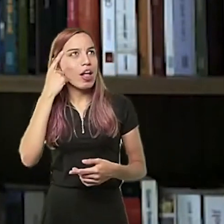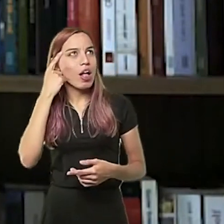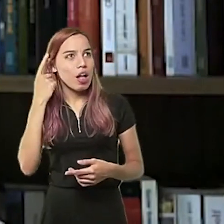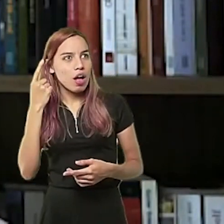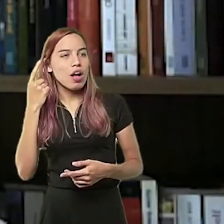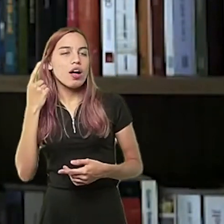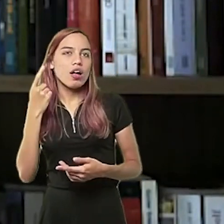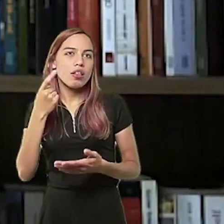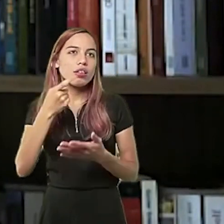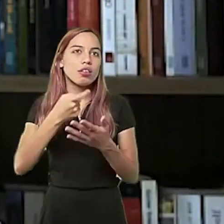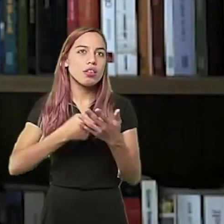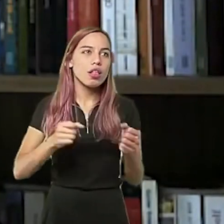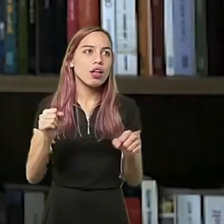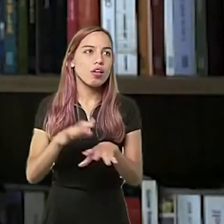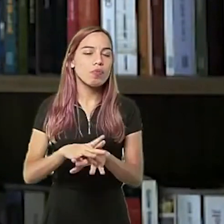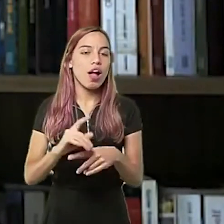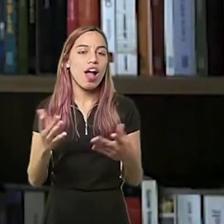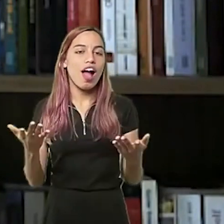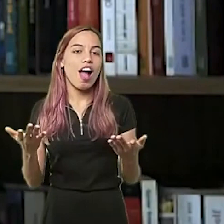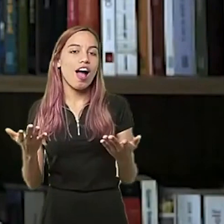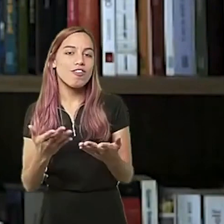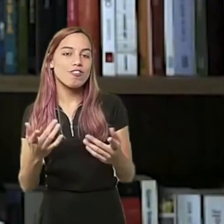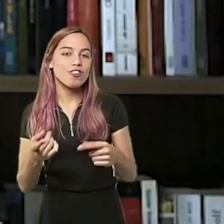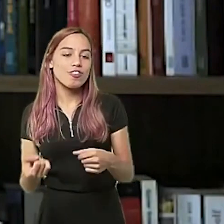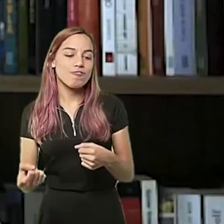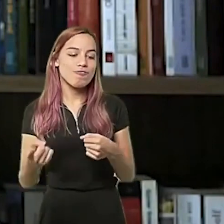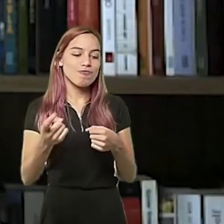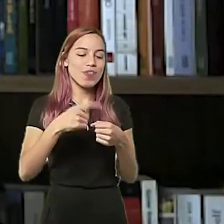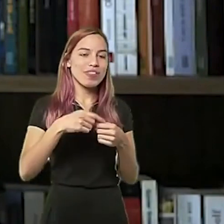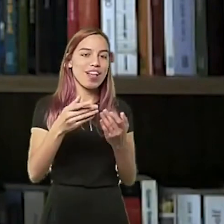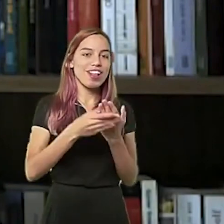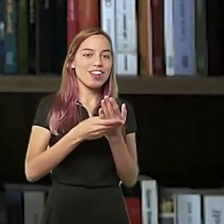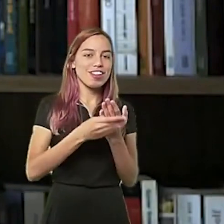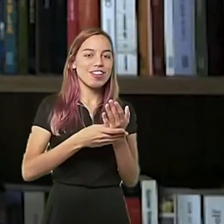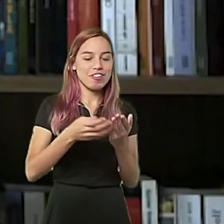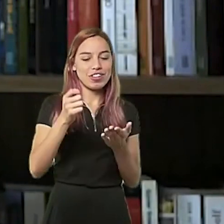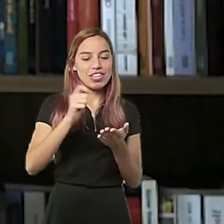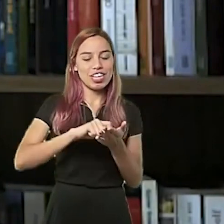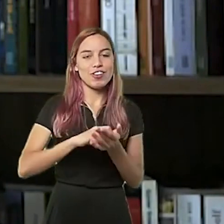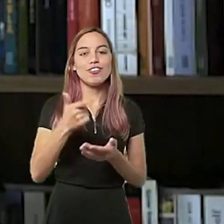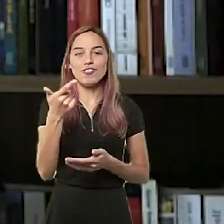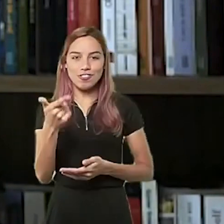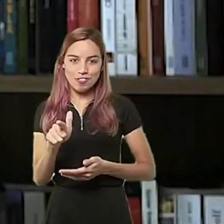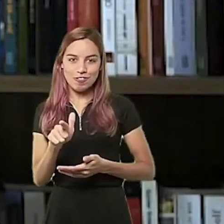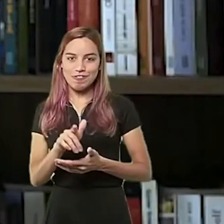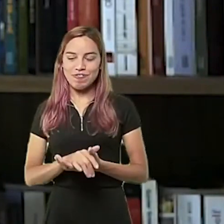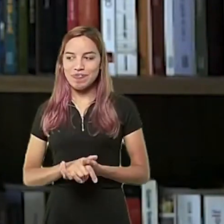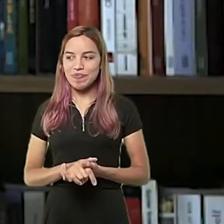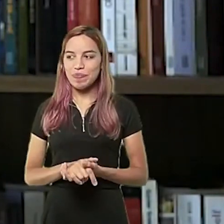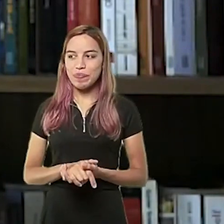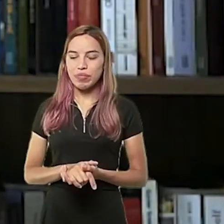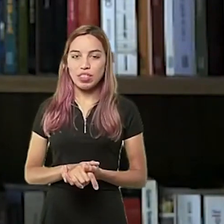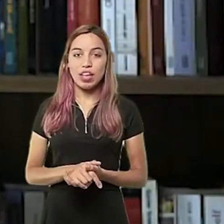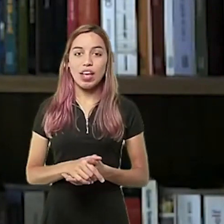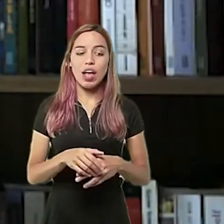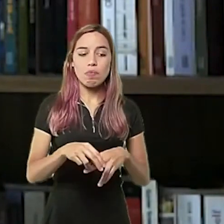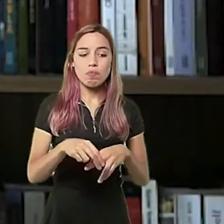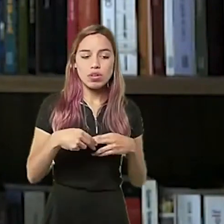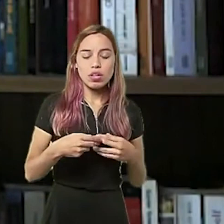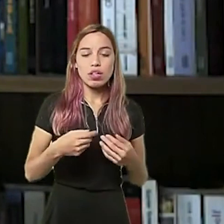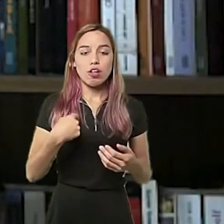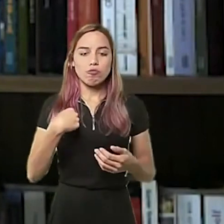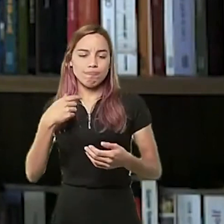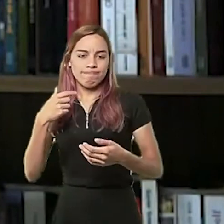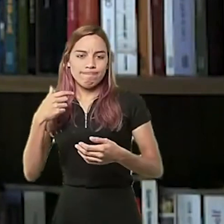muitos anos, de escrever essa história. E foi aí que eu me dediquei à escrita do romance. Enquanto eu